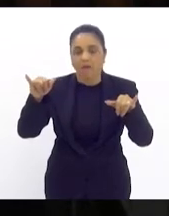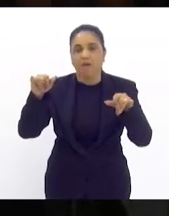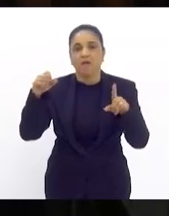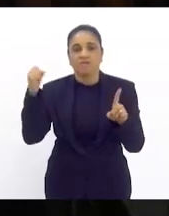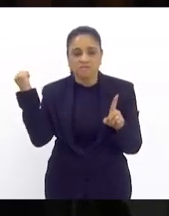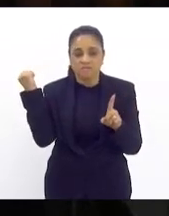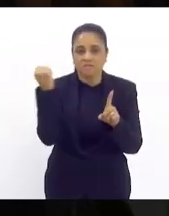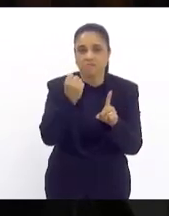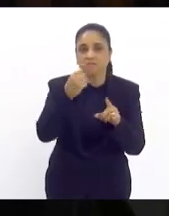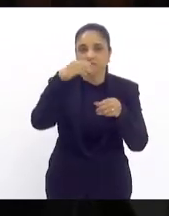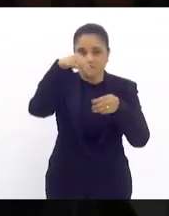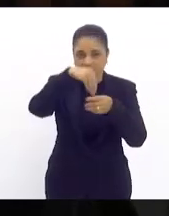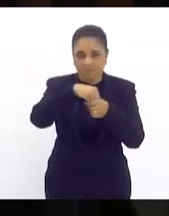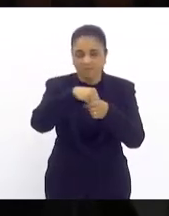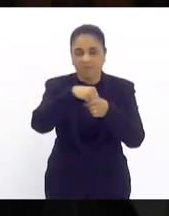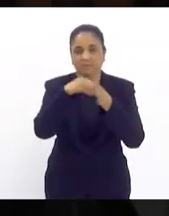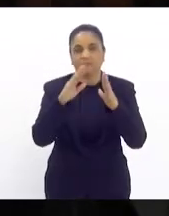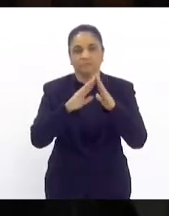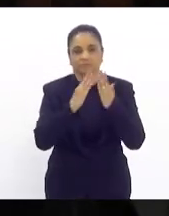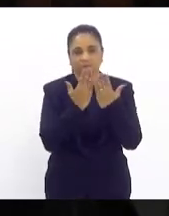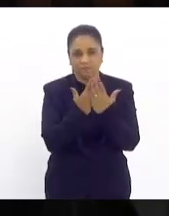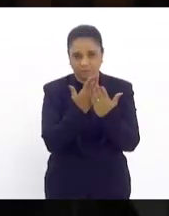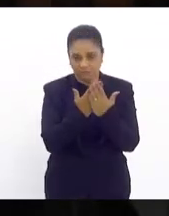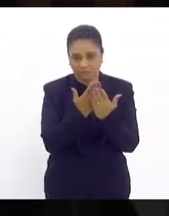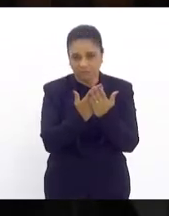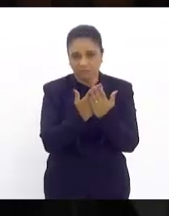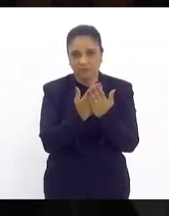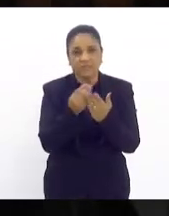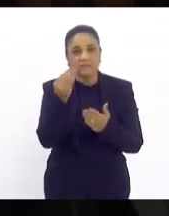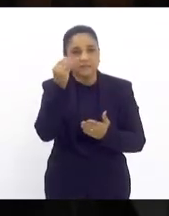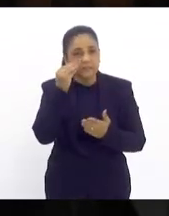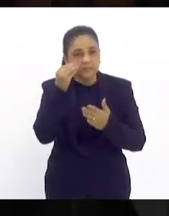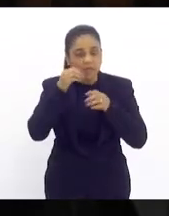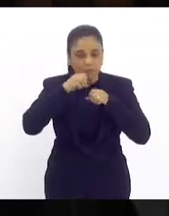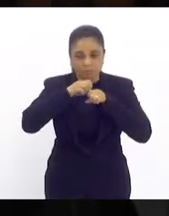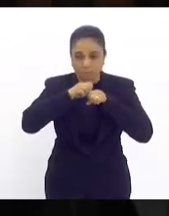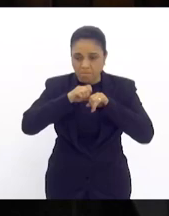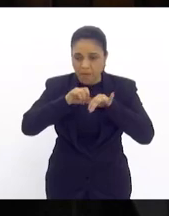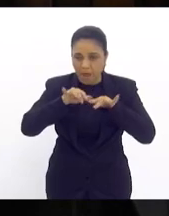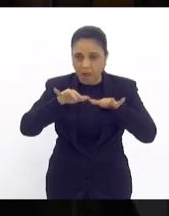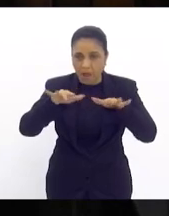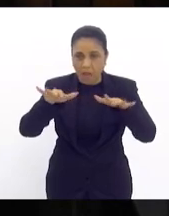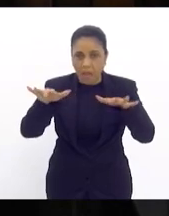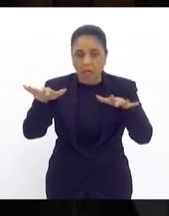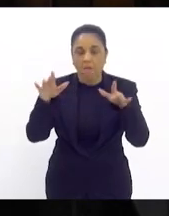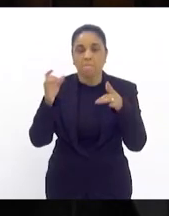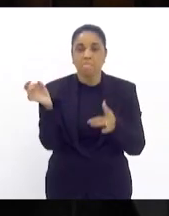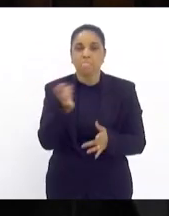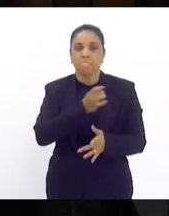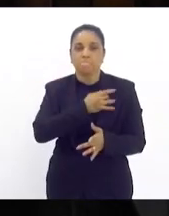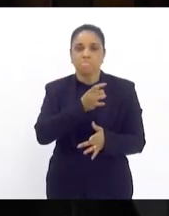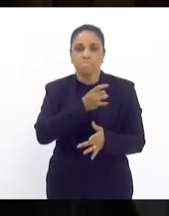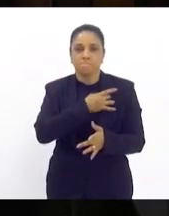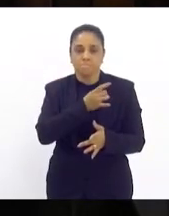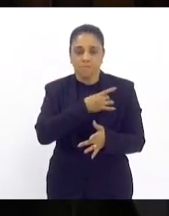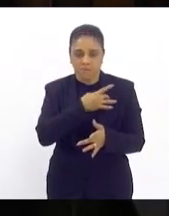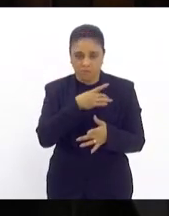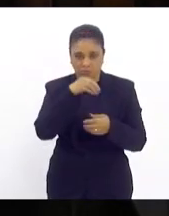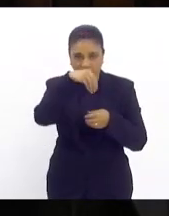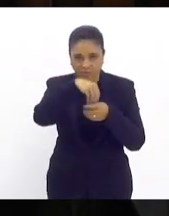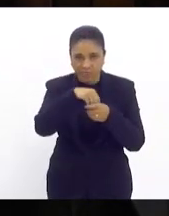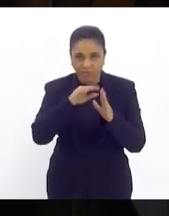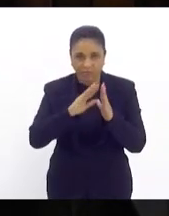escolas e que tentaram espalhar um clima de pânico de medo nas escolas a gente está chegando